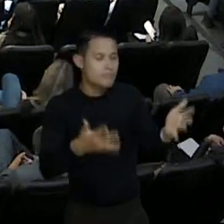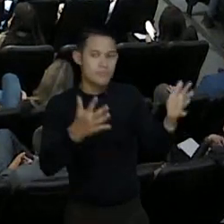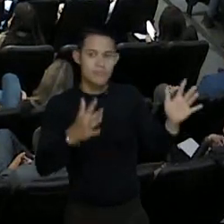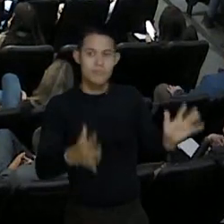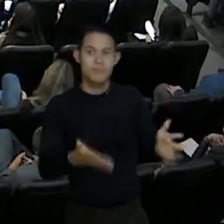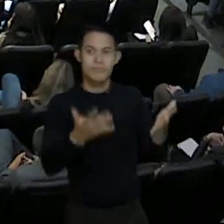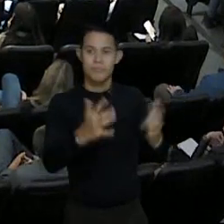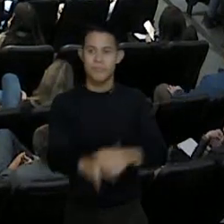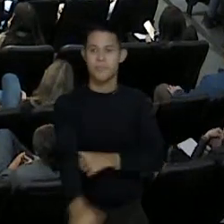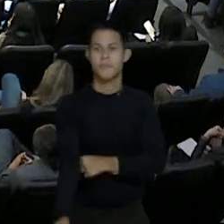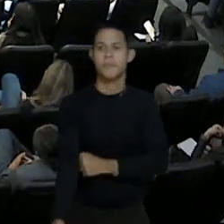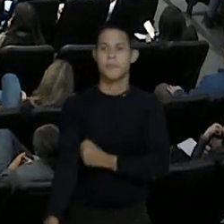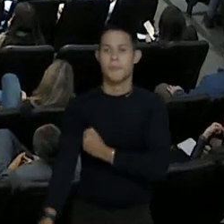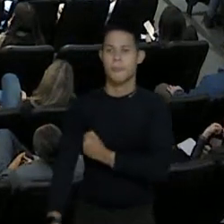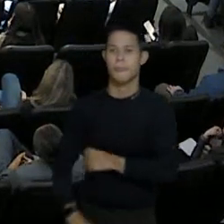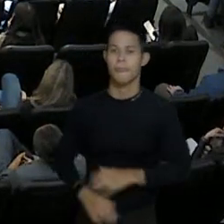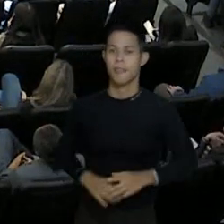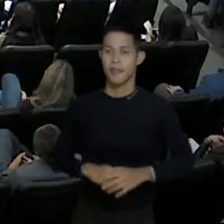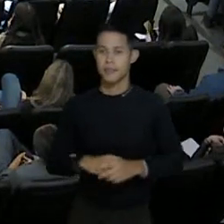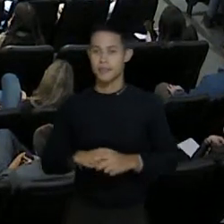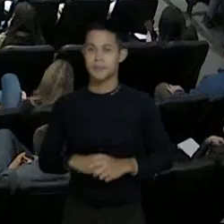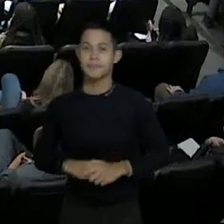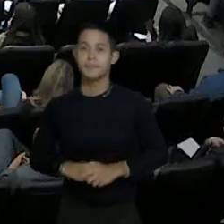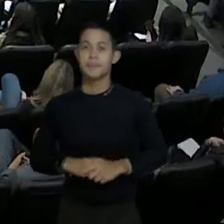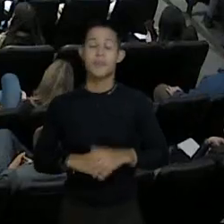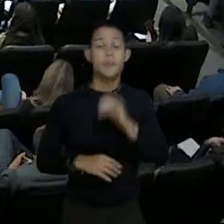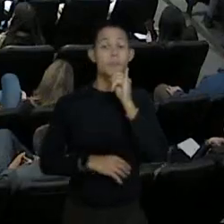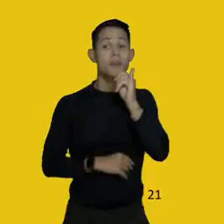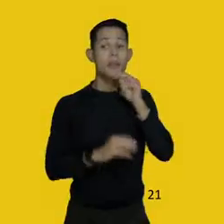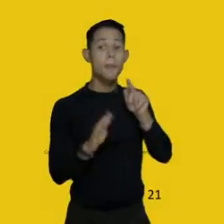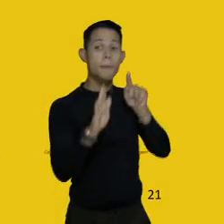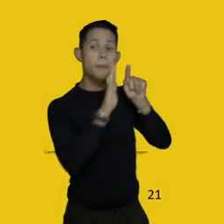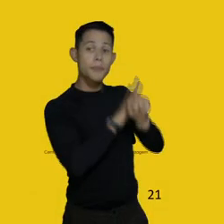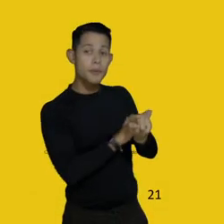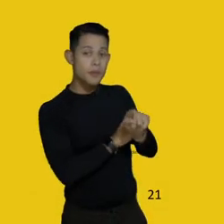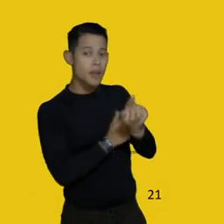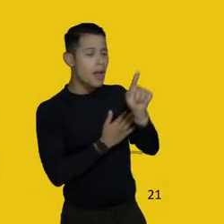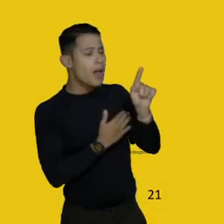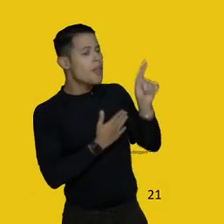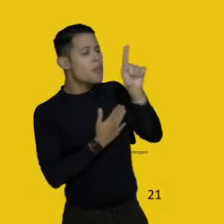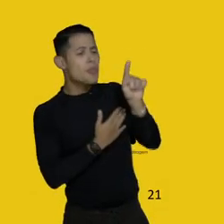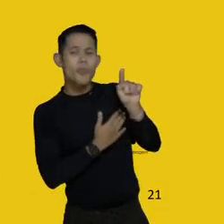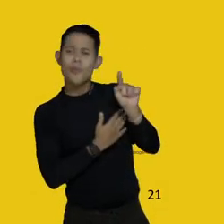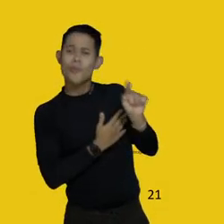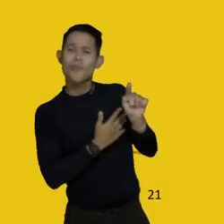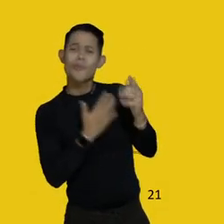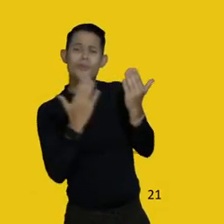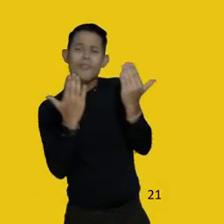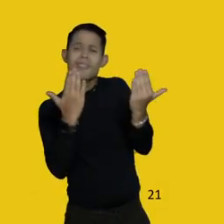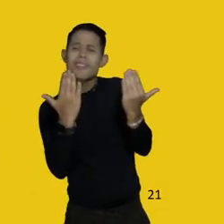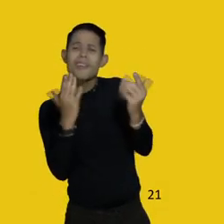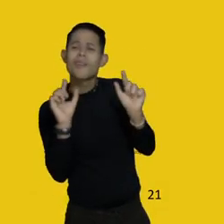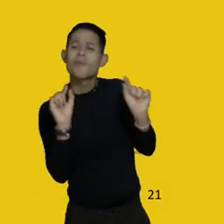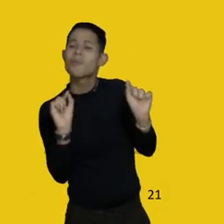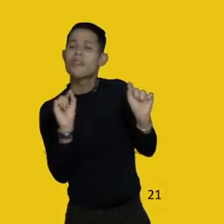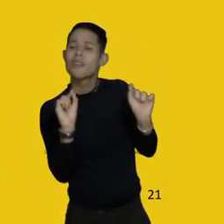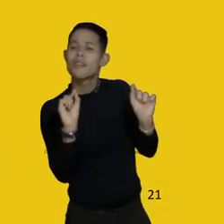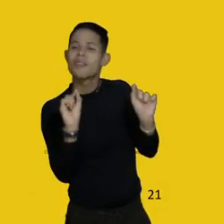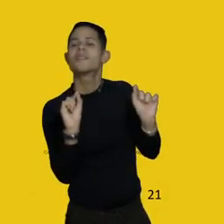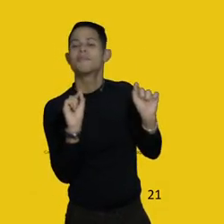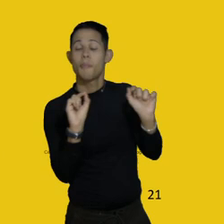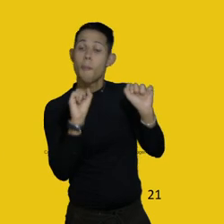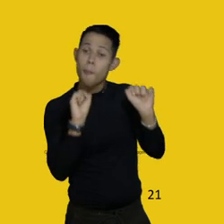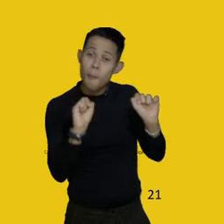dele assim qual é a dúvida que você tem né faça de outro jeito essa explicação não adianta a criança que vai